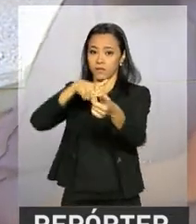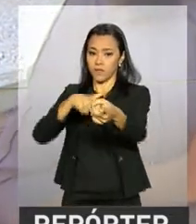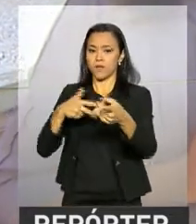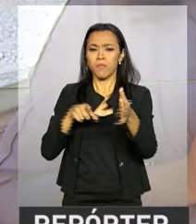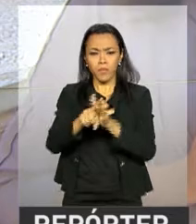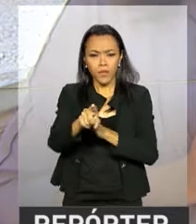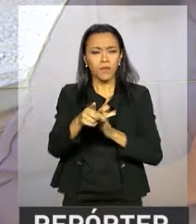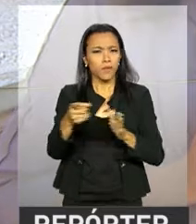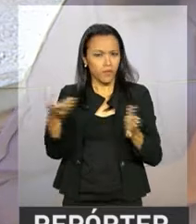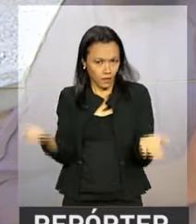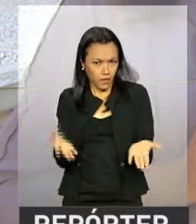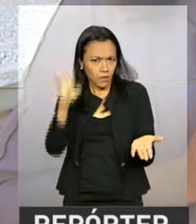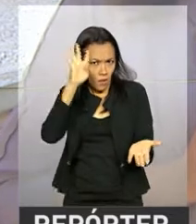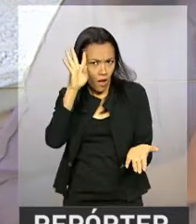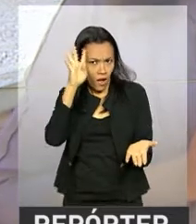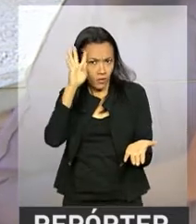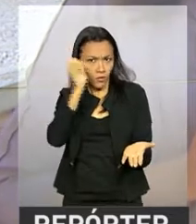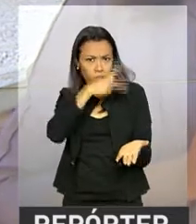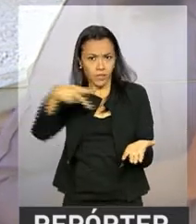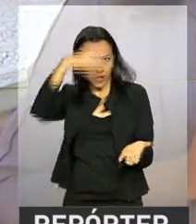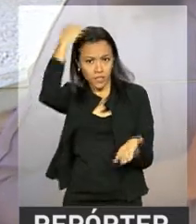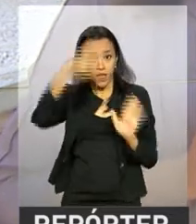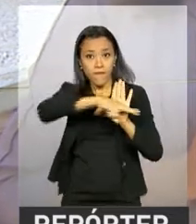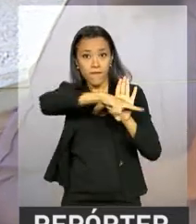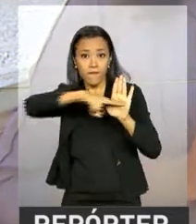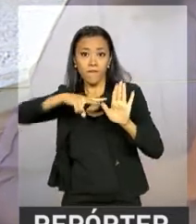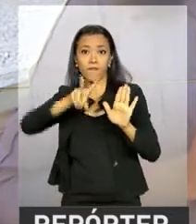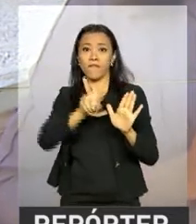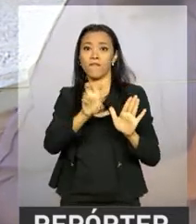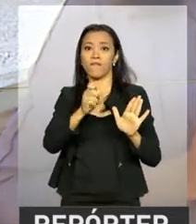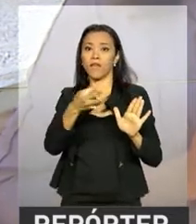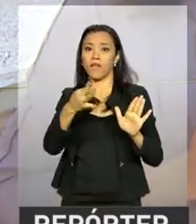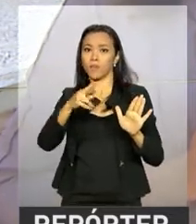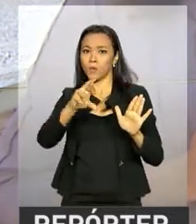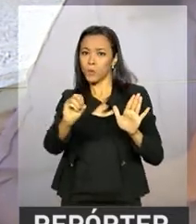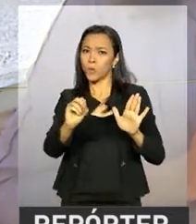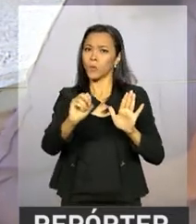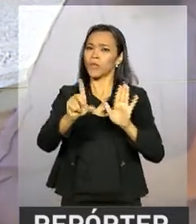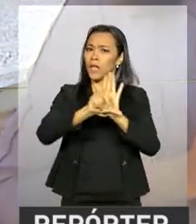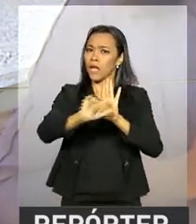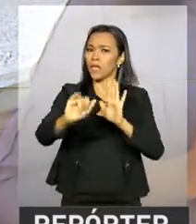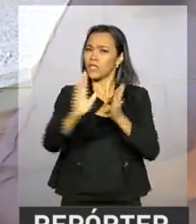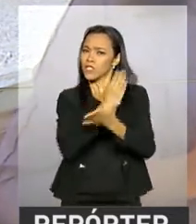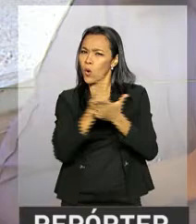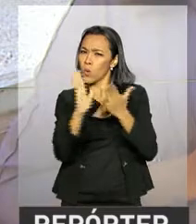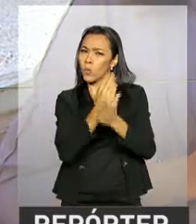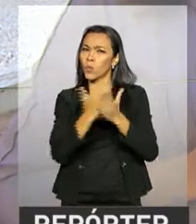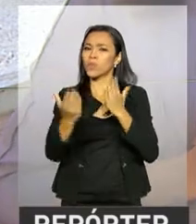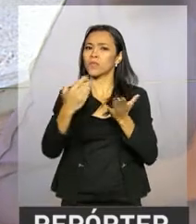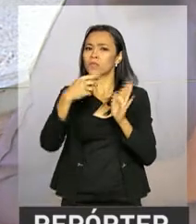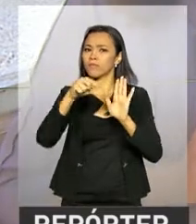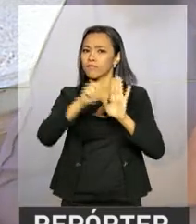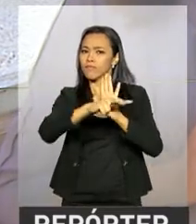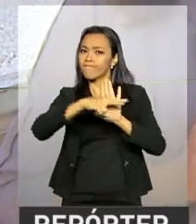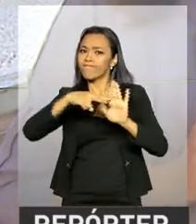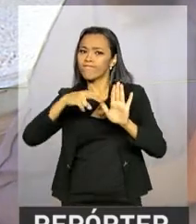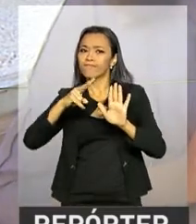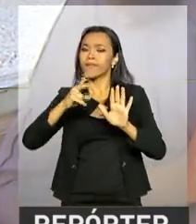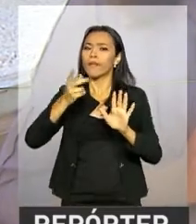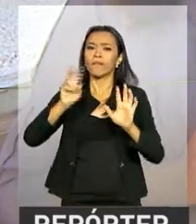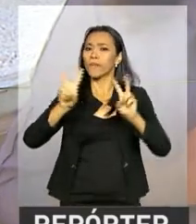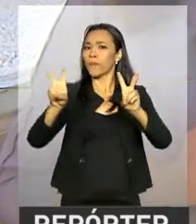o presidente michel temer também decidiu vetar alguns trechos do projeto de renegociação das dívidas com o estado não é isso pois é